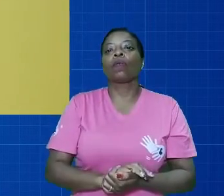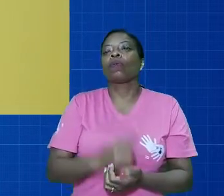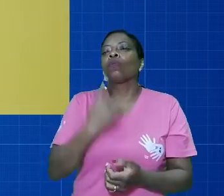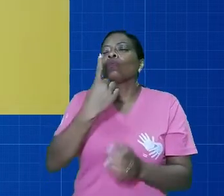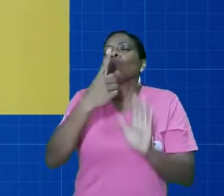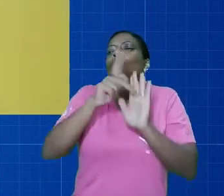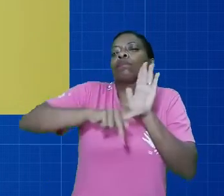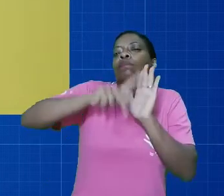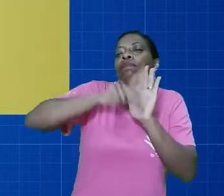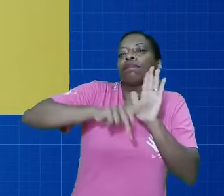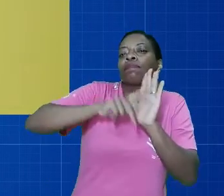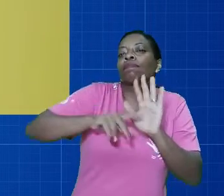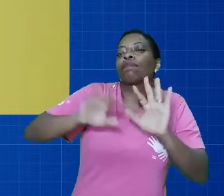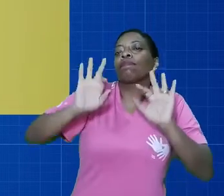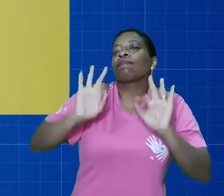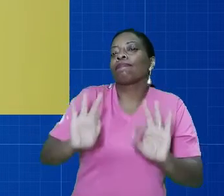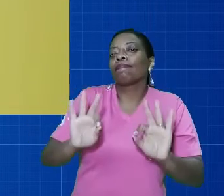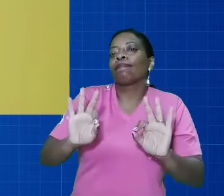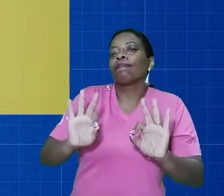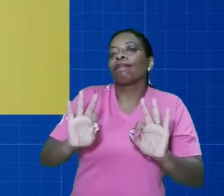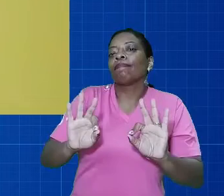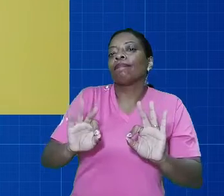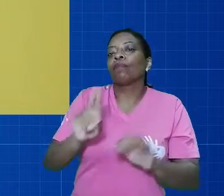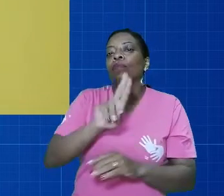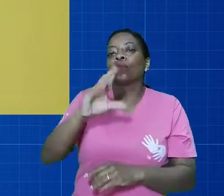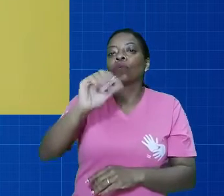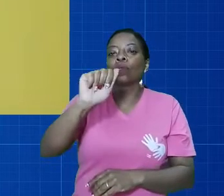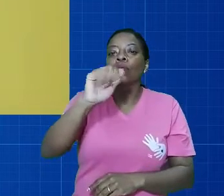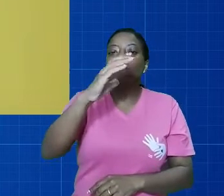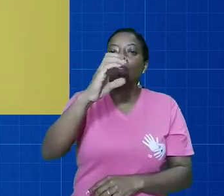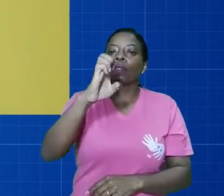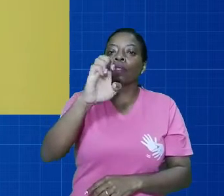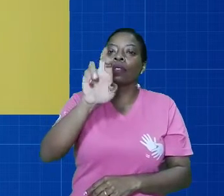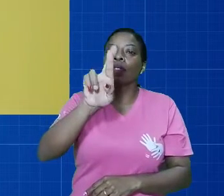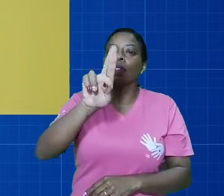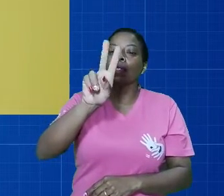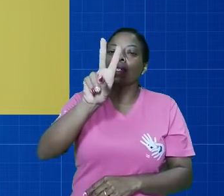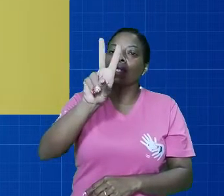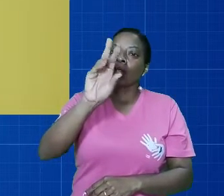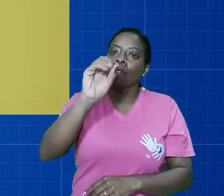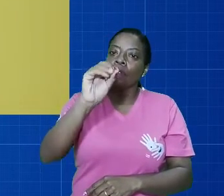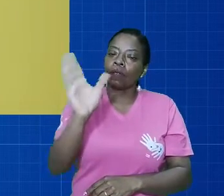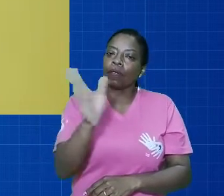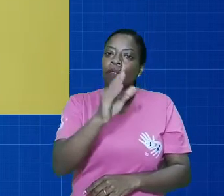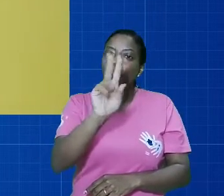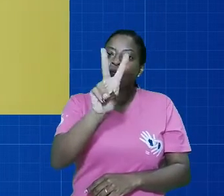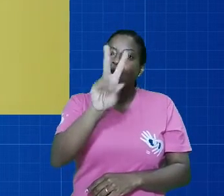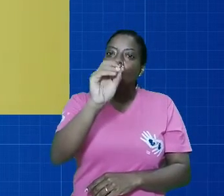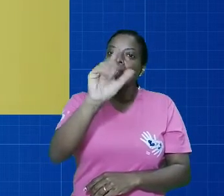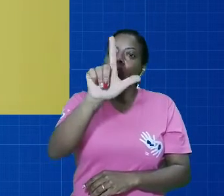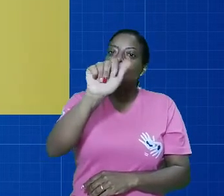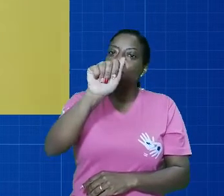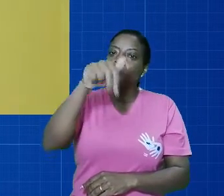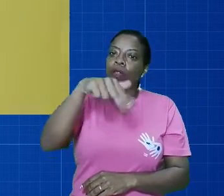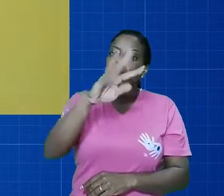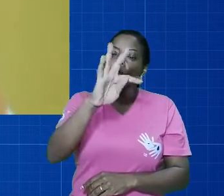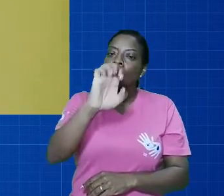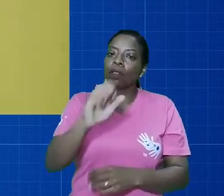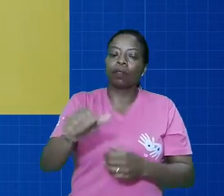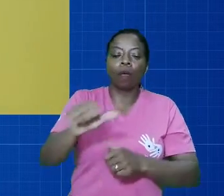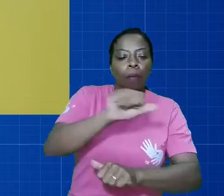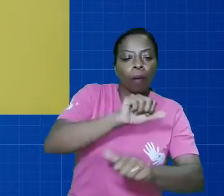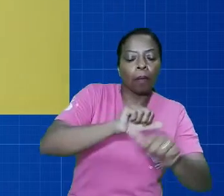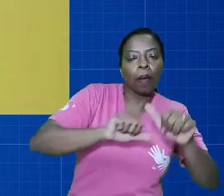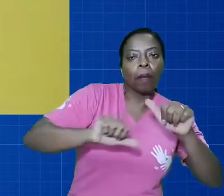projeto Acervo Volante, né? Que a ideia desse projeto inicialmente era fazer circular os materiais